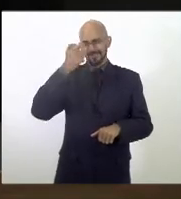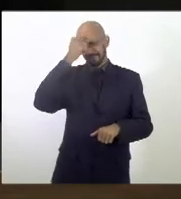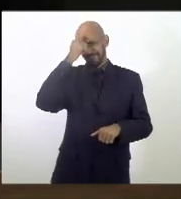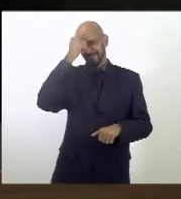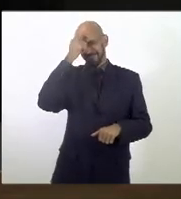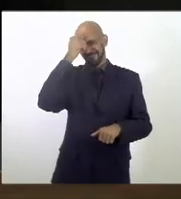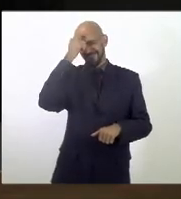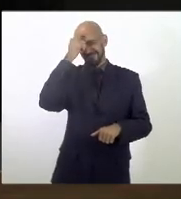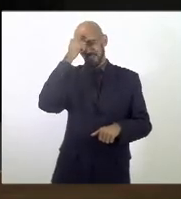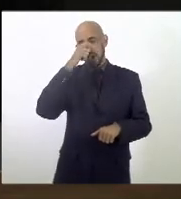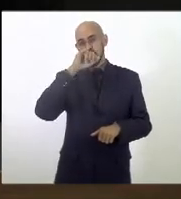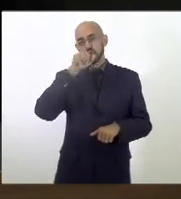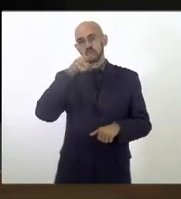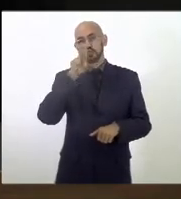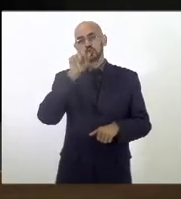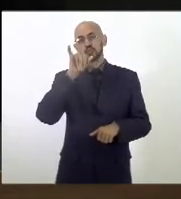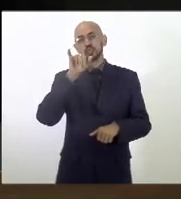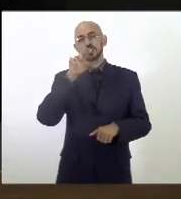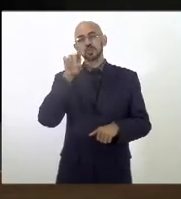Fabiano?